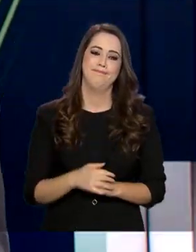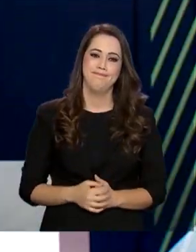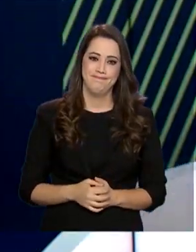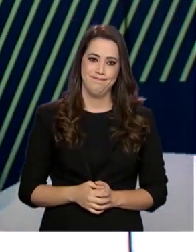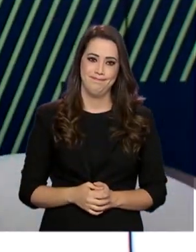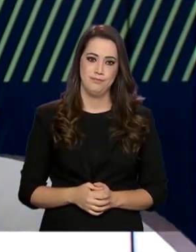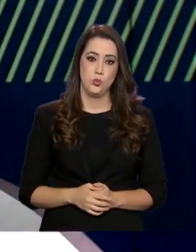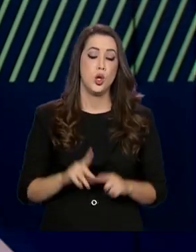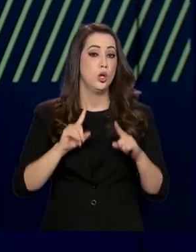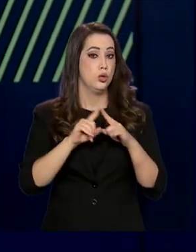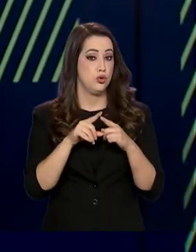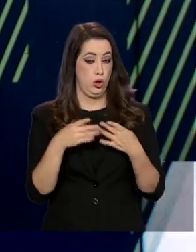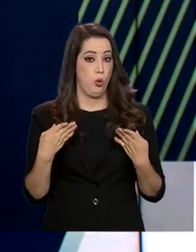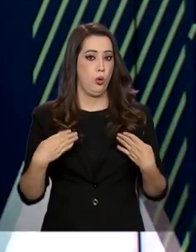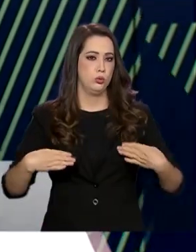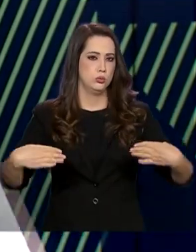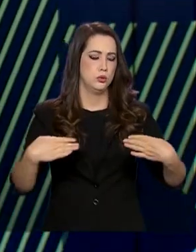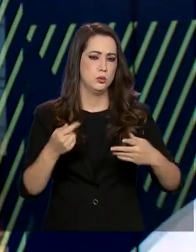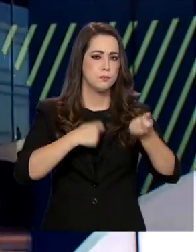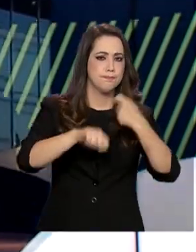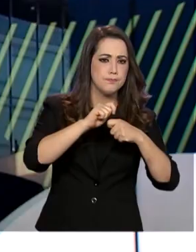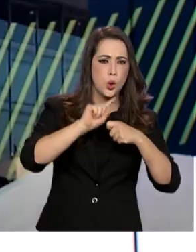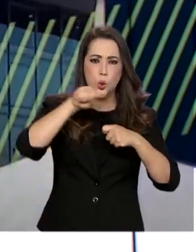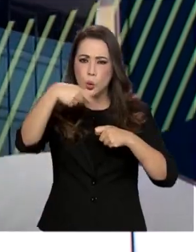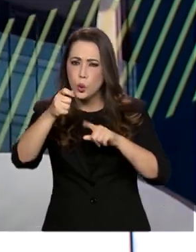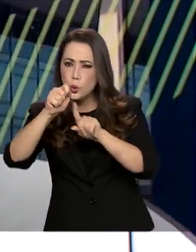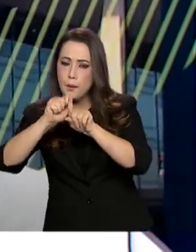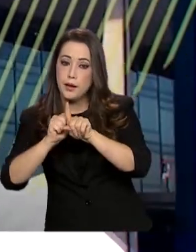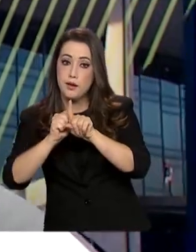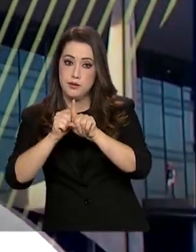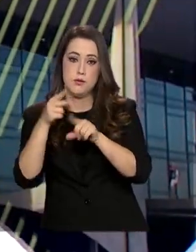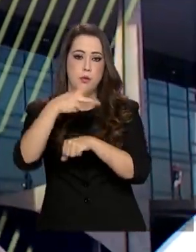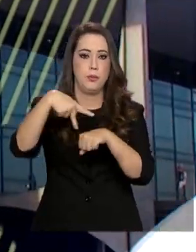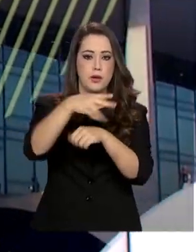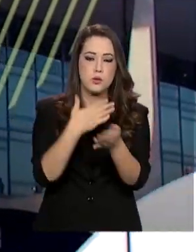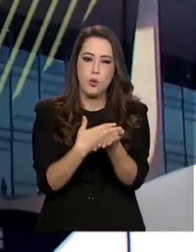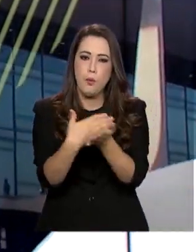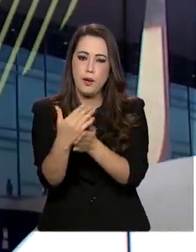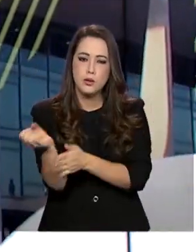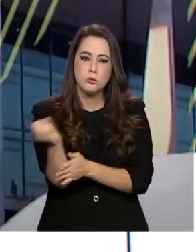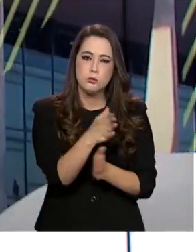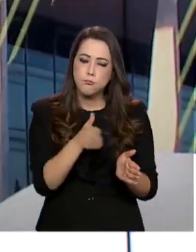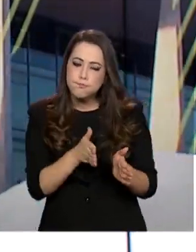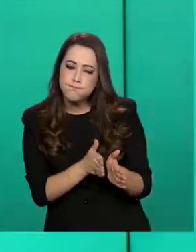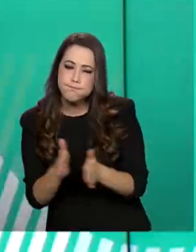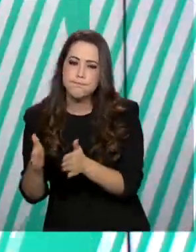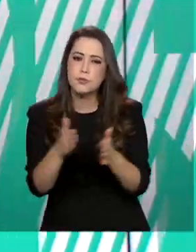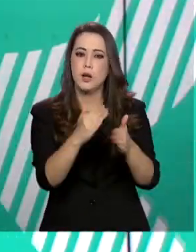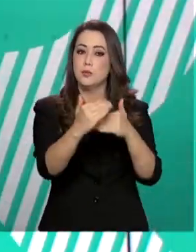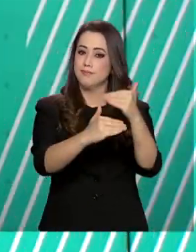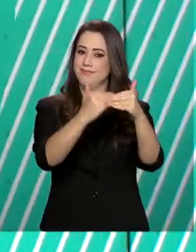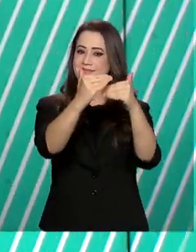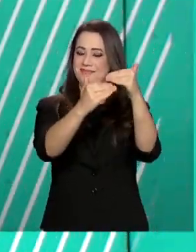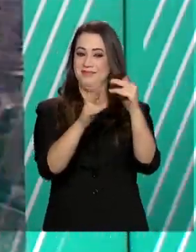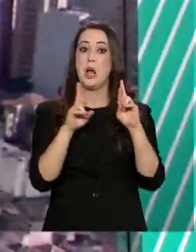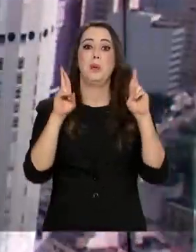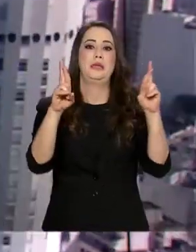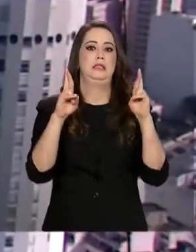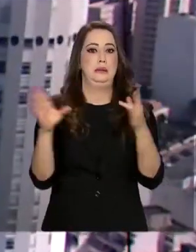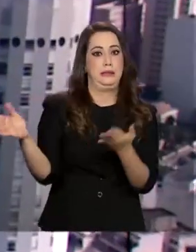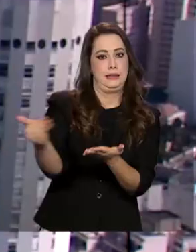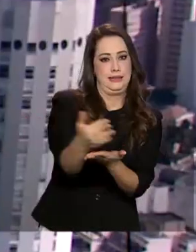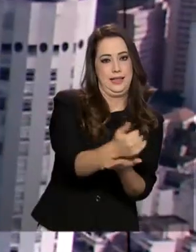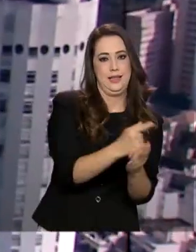Segundo o Ministério da Economia, a partir do mês que vem, país começa uma nova trajetória de crescimento, com estimativa de arrecadação